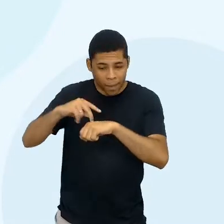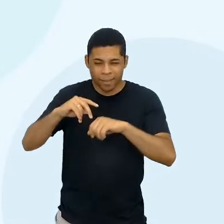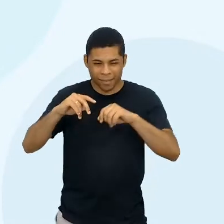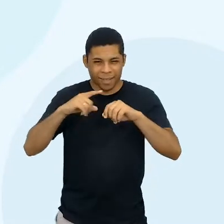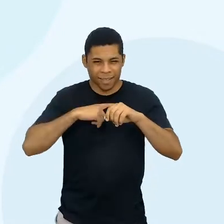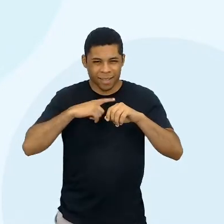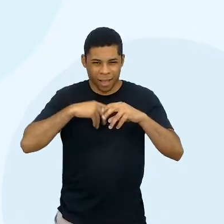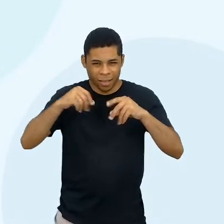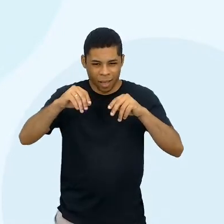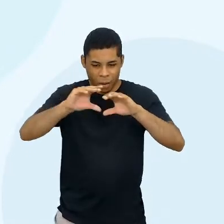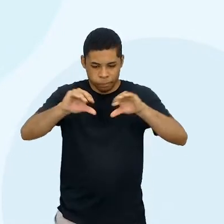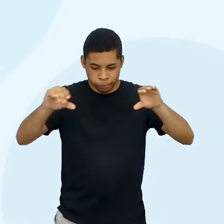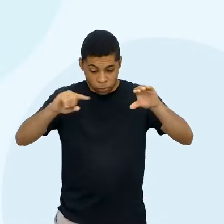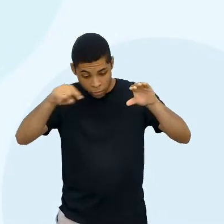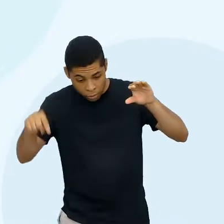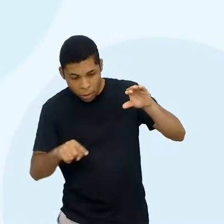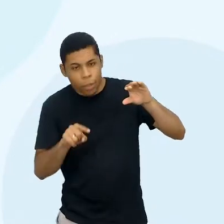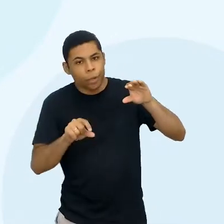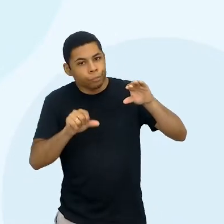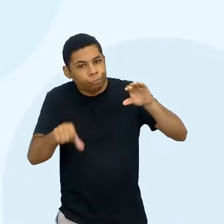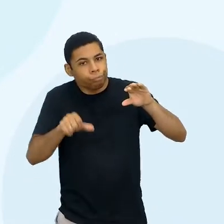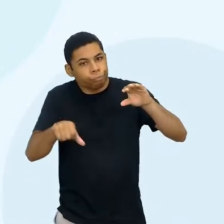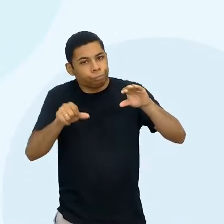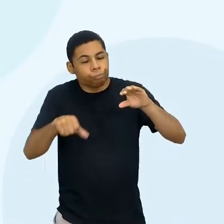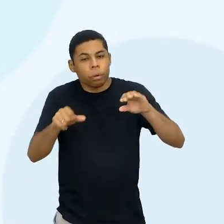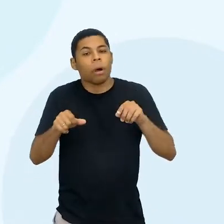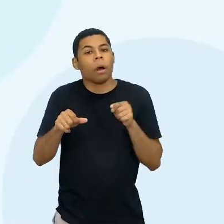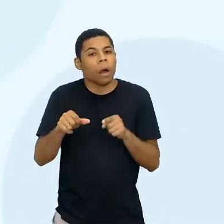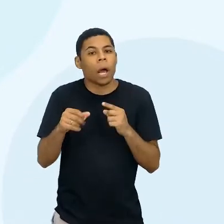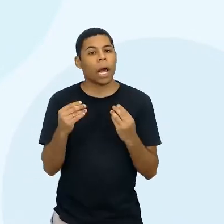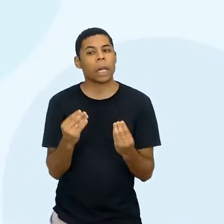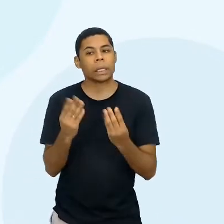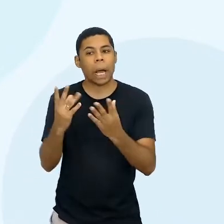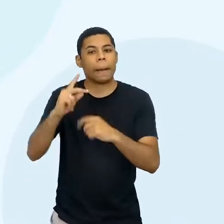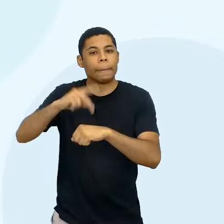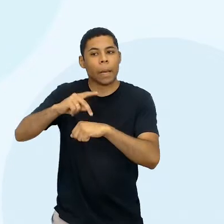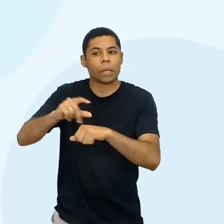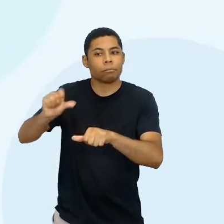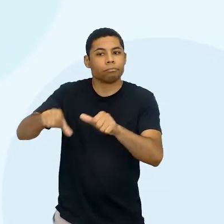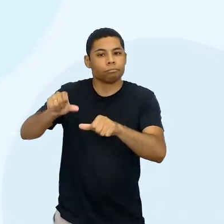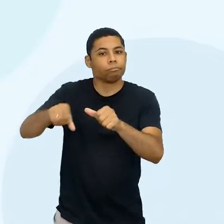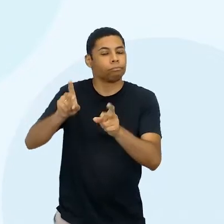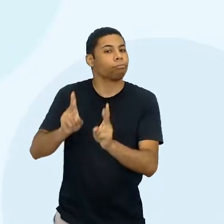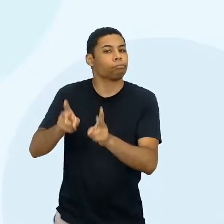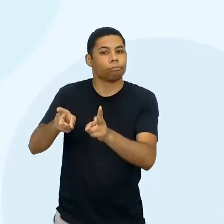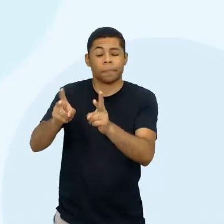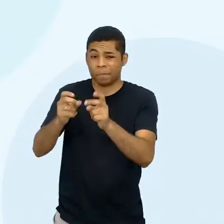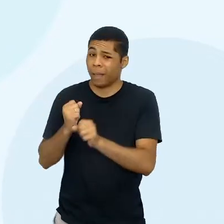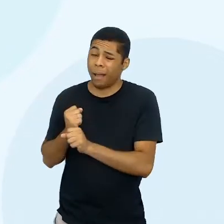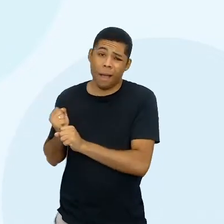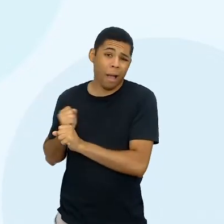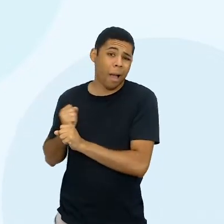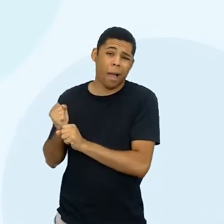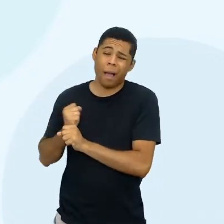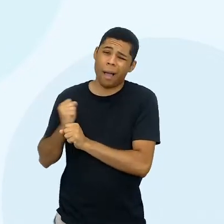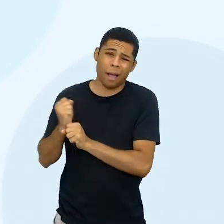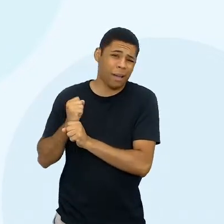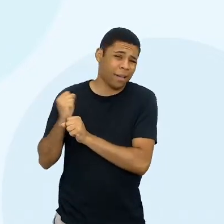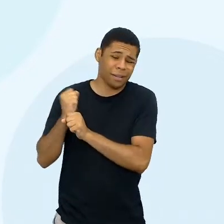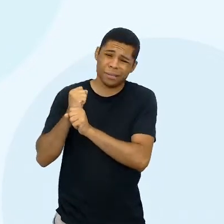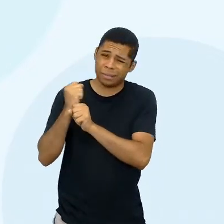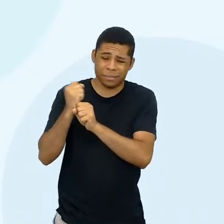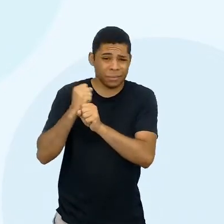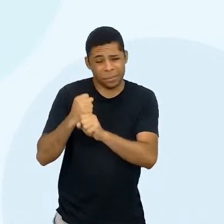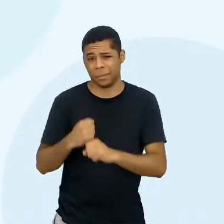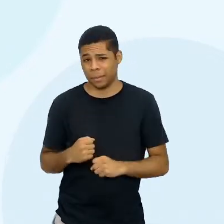processos que recicla continuamente as rochas. Esses processos ocorrem ao longo de milhões de anos, mas nem